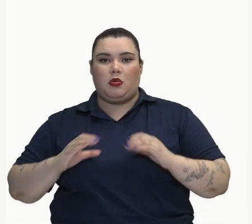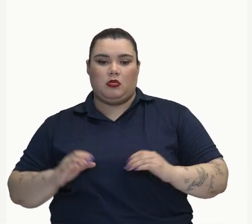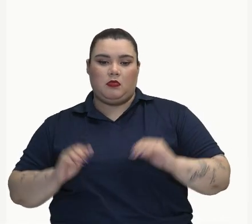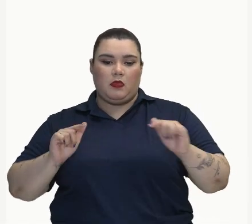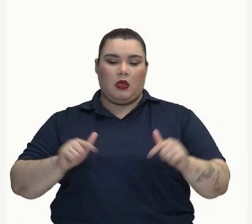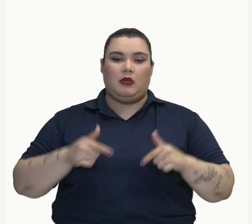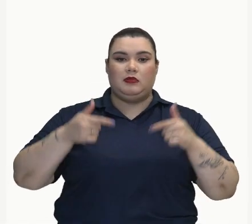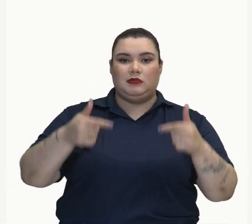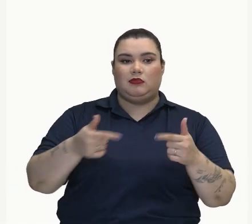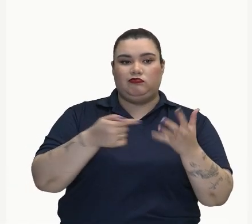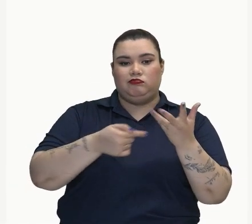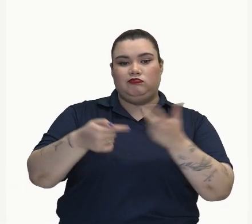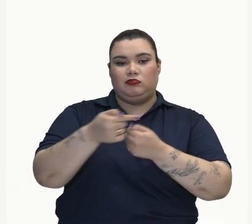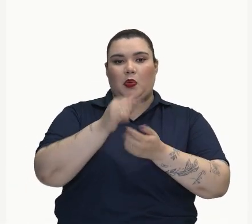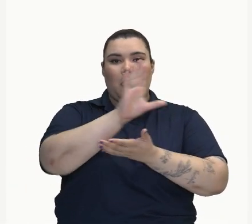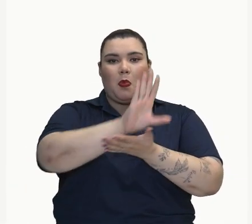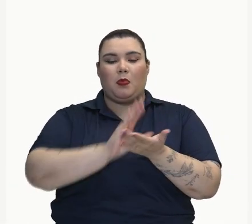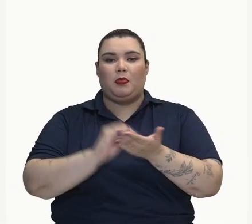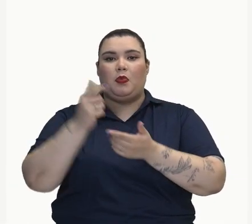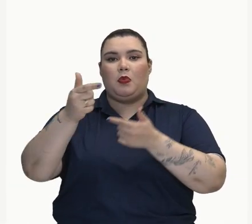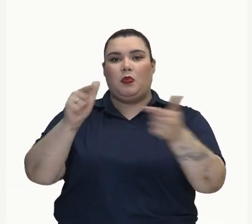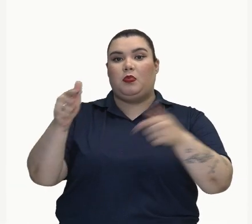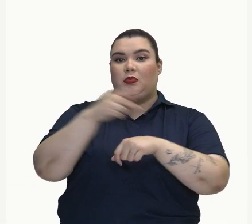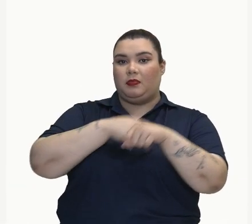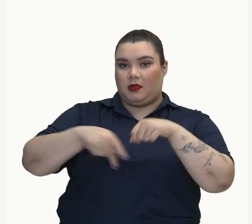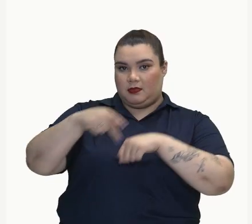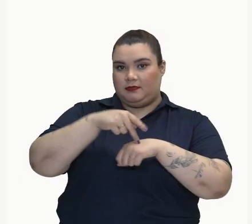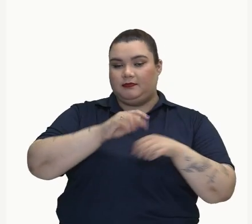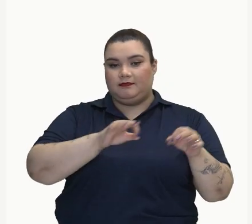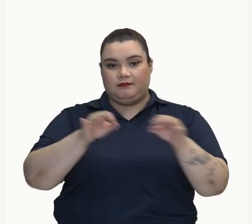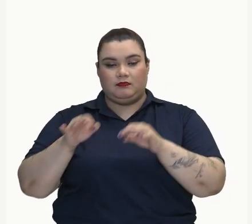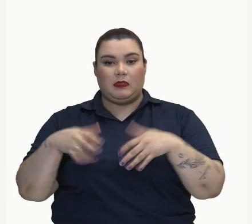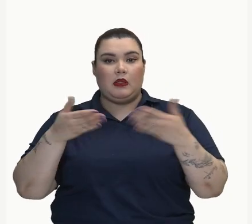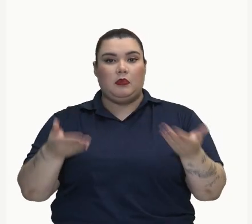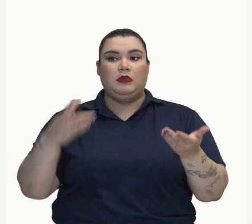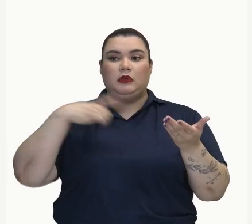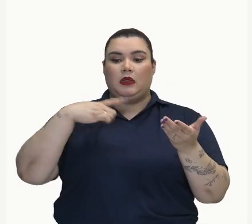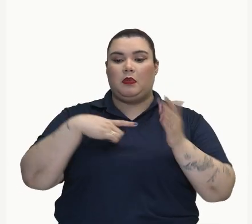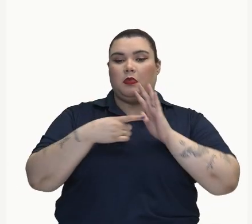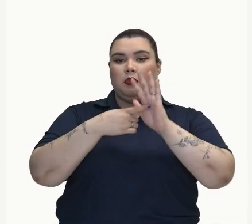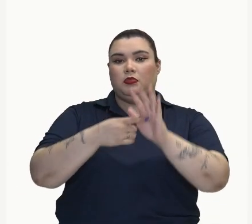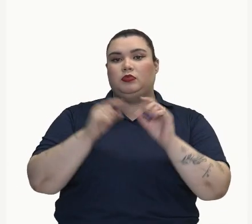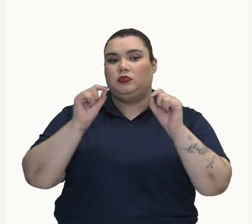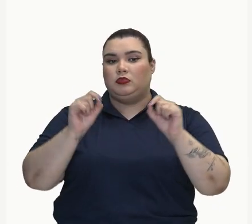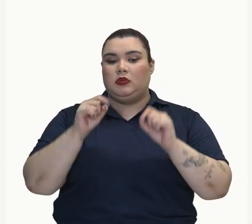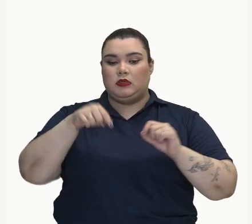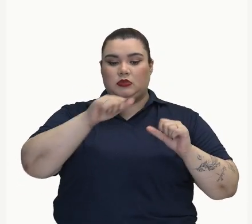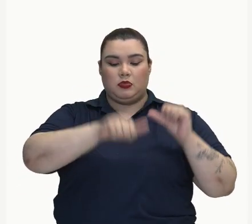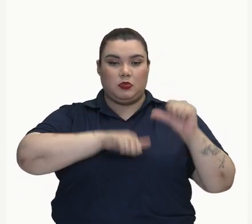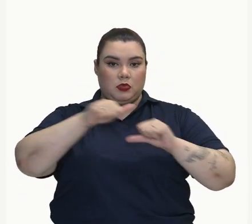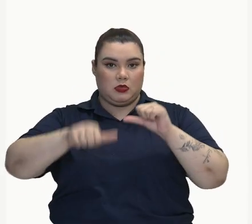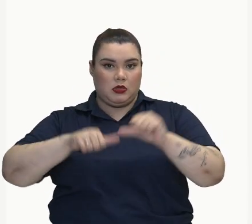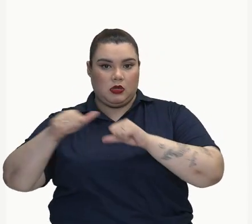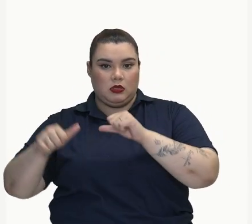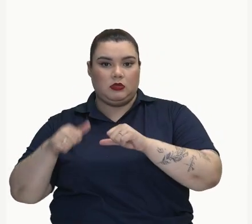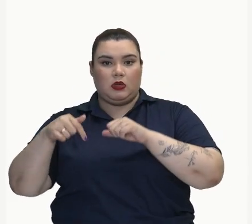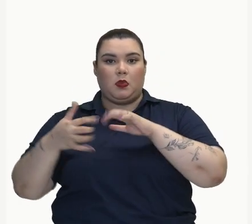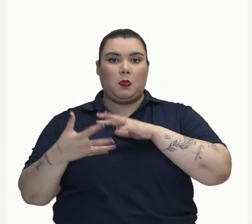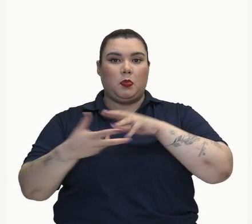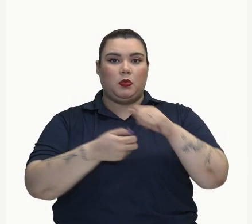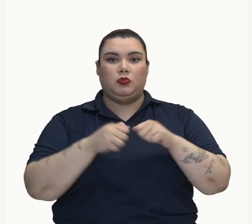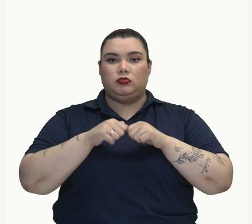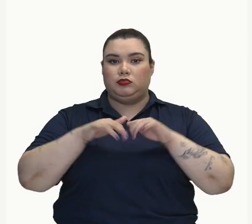hábitos, costumes de outros países. Isso faz com que haja justamente essas transformações pela